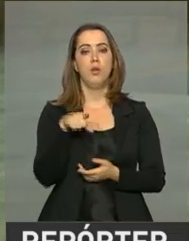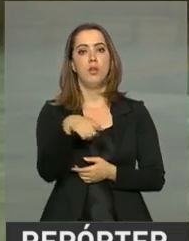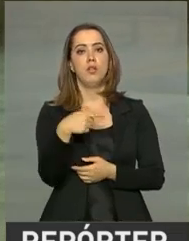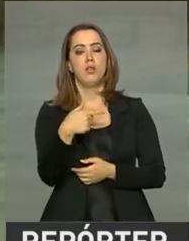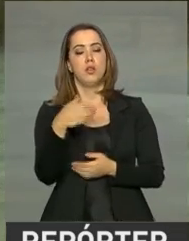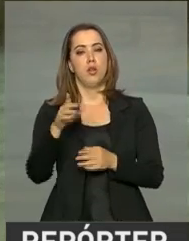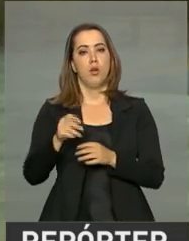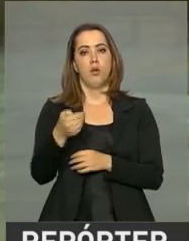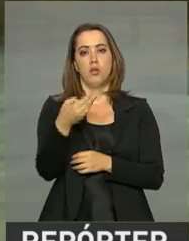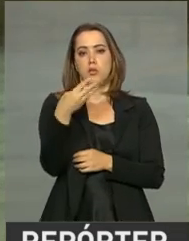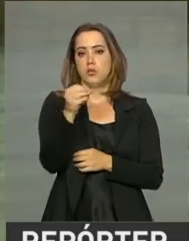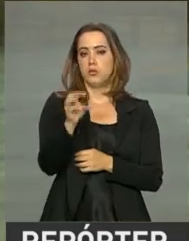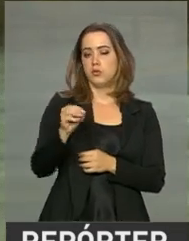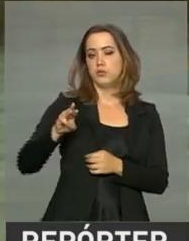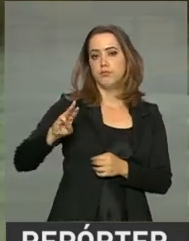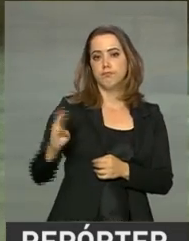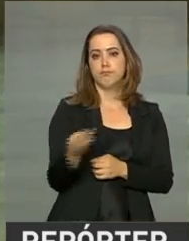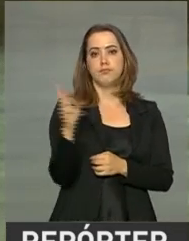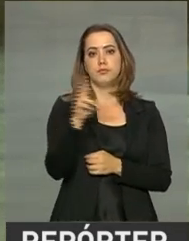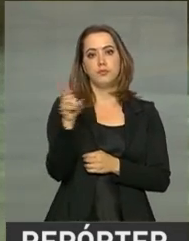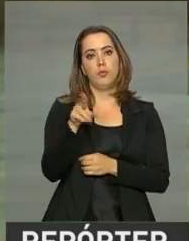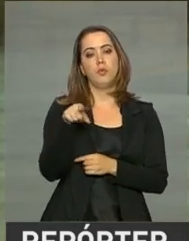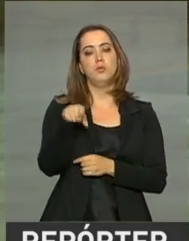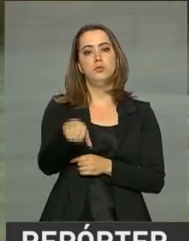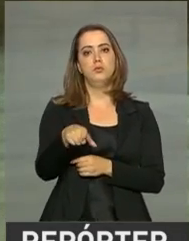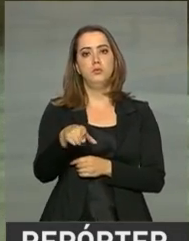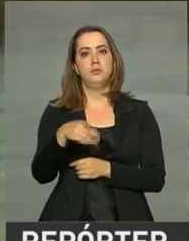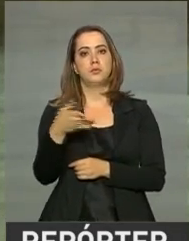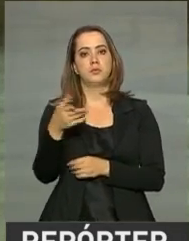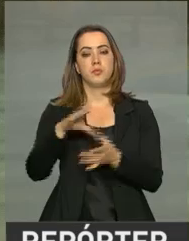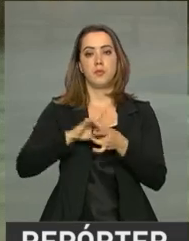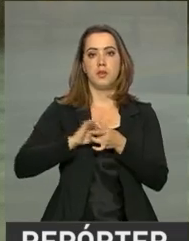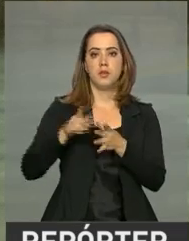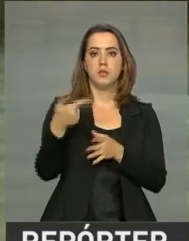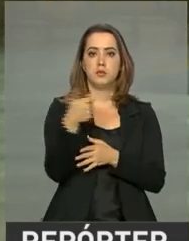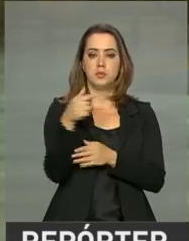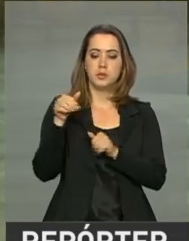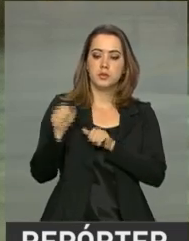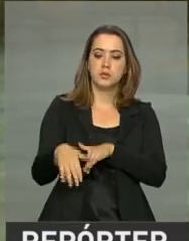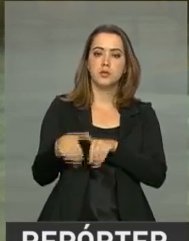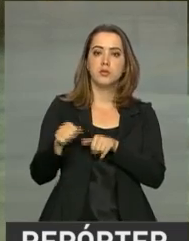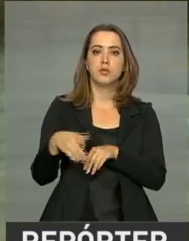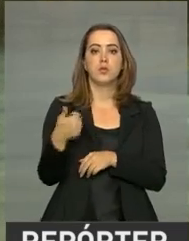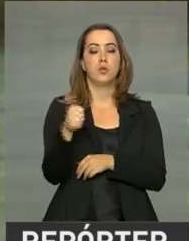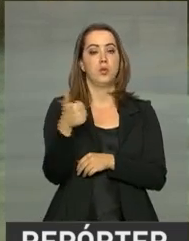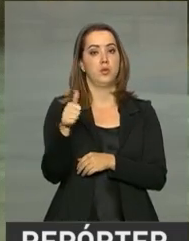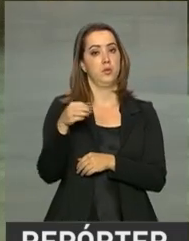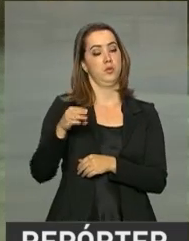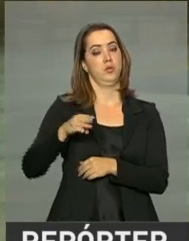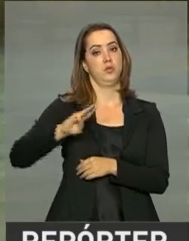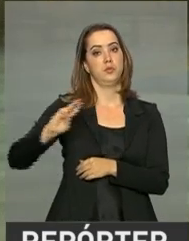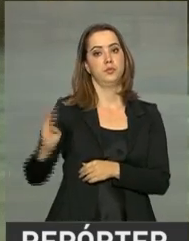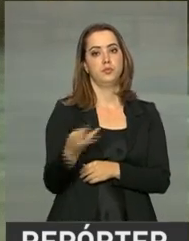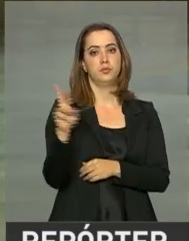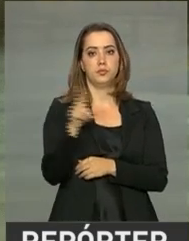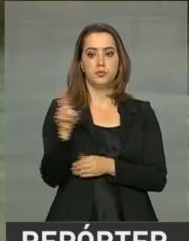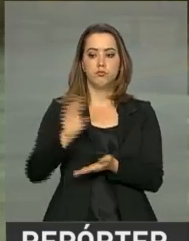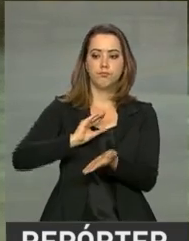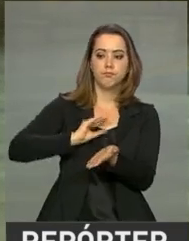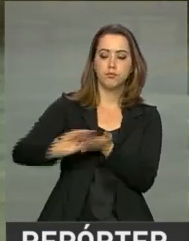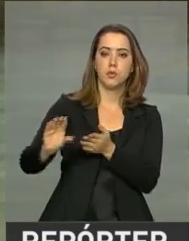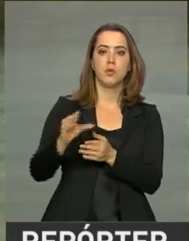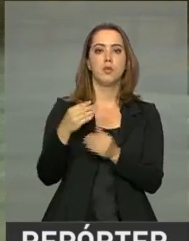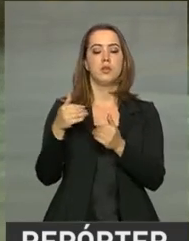Dos cerca de 300 milhões de reais liberados no dia 2 de setembro, 11 milhões de reais vão para o programa Ciências